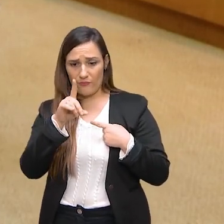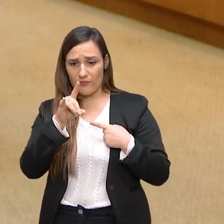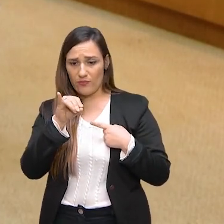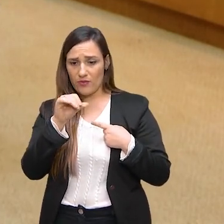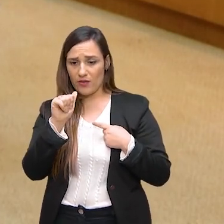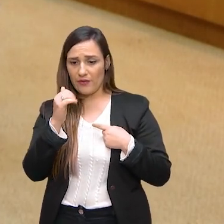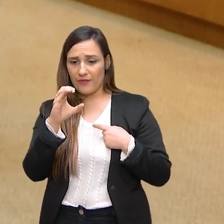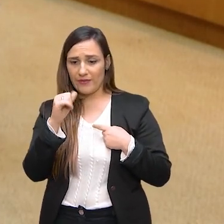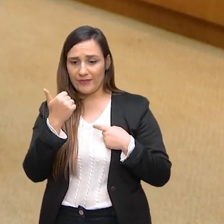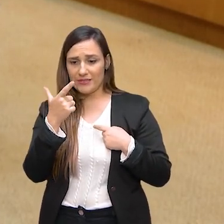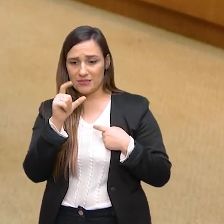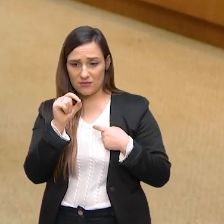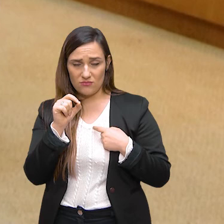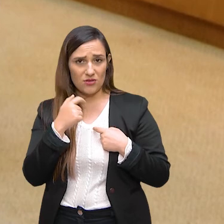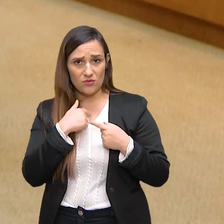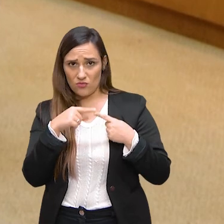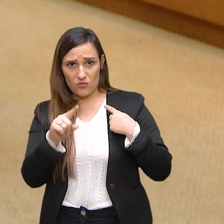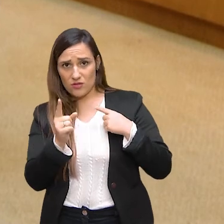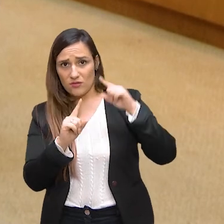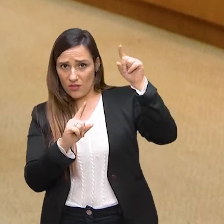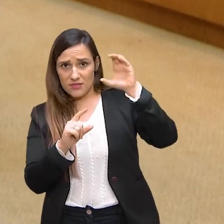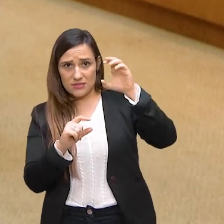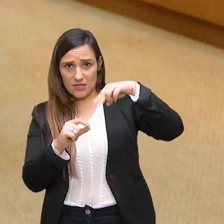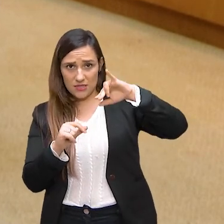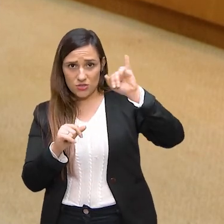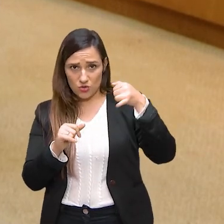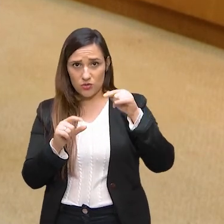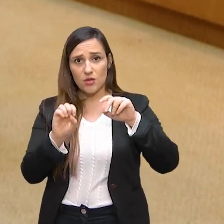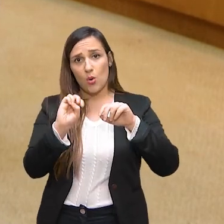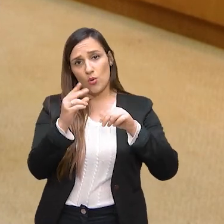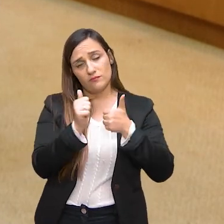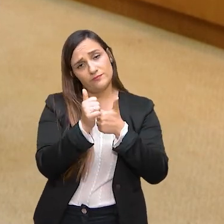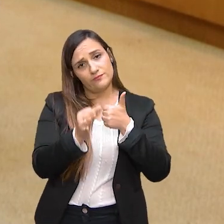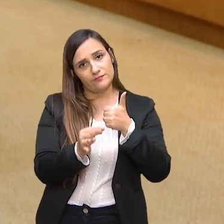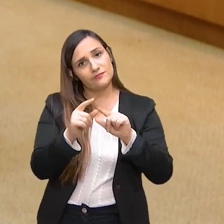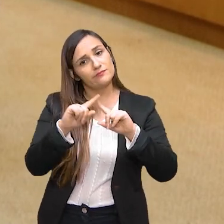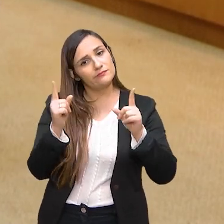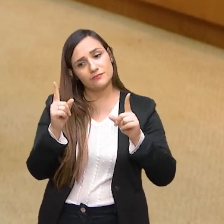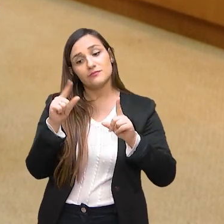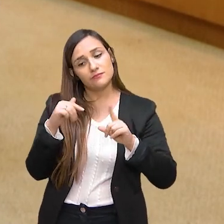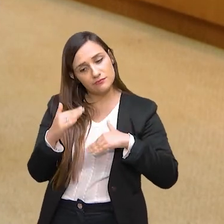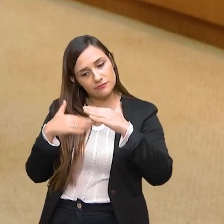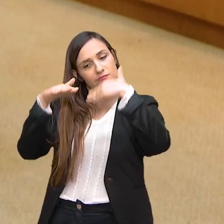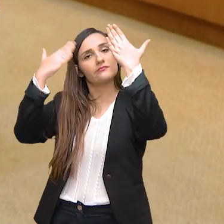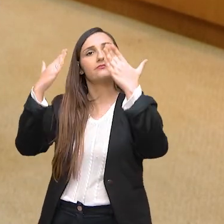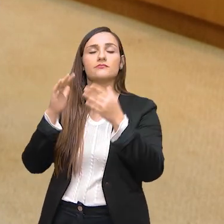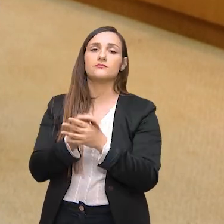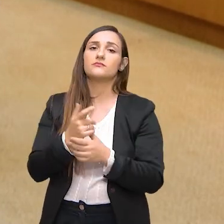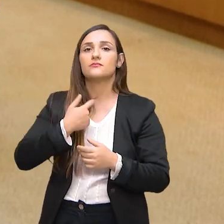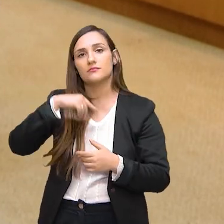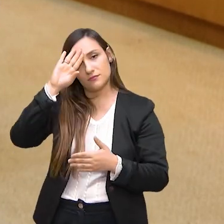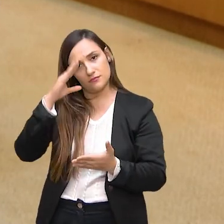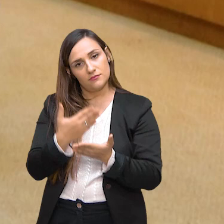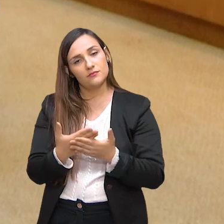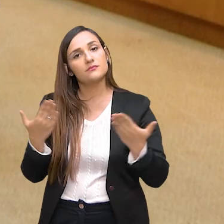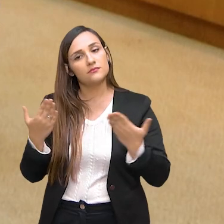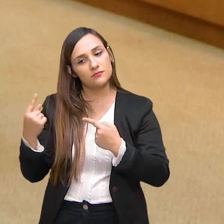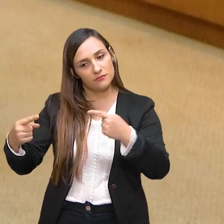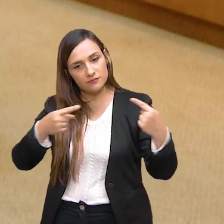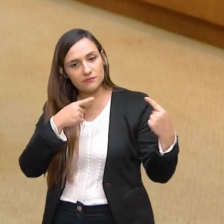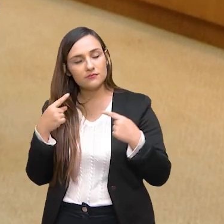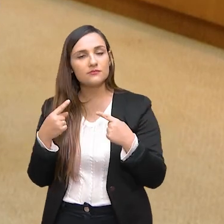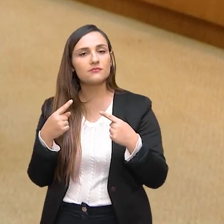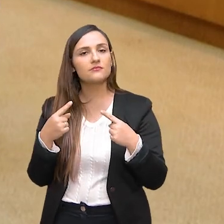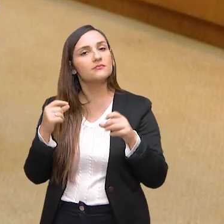conduzida no plano administrativo, pelo Conselho Nacional de Justiça e pelos tribunais, mas isso é um processo de evolução. Eu acredito